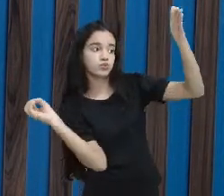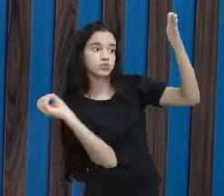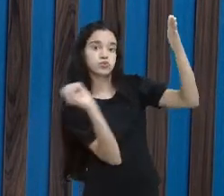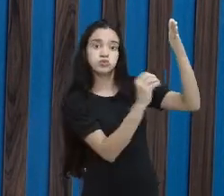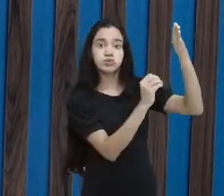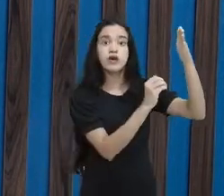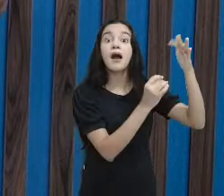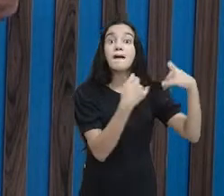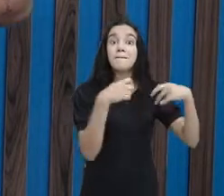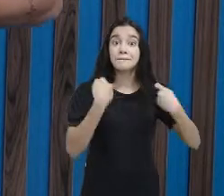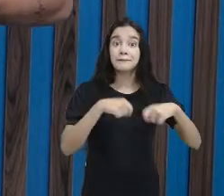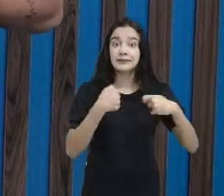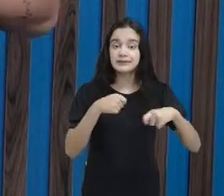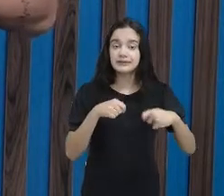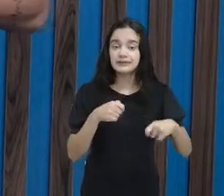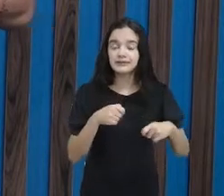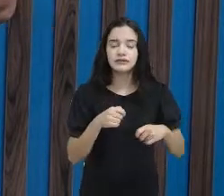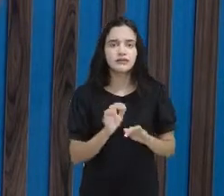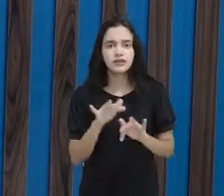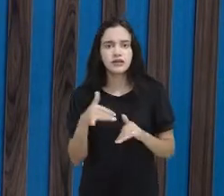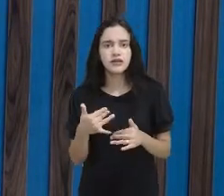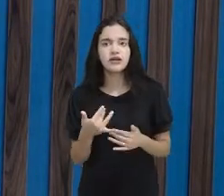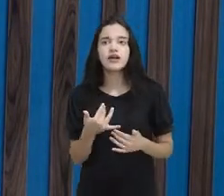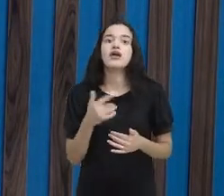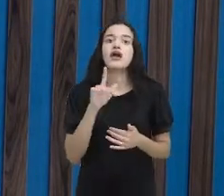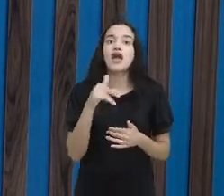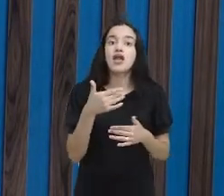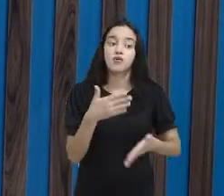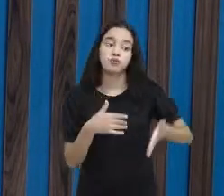rede e parede, não esporte de rede e grade, né?